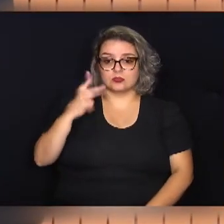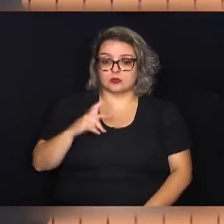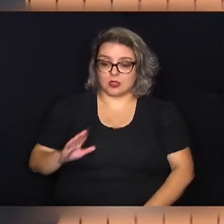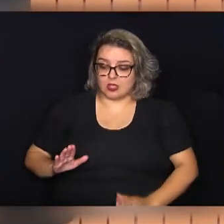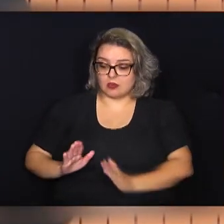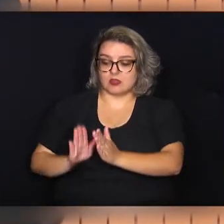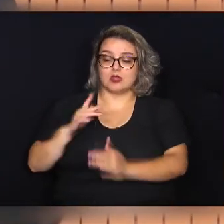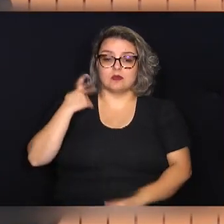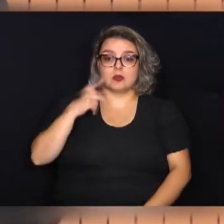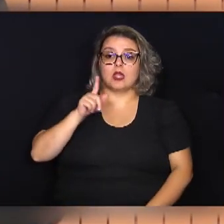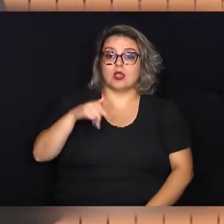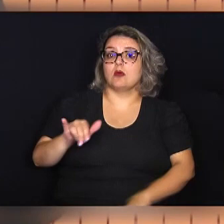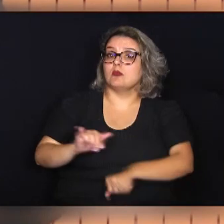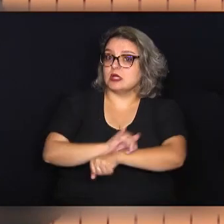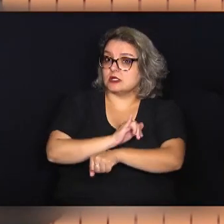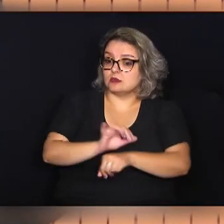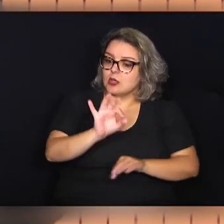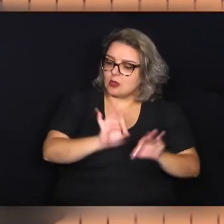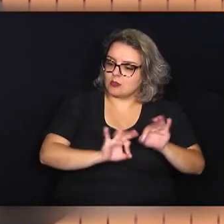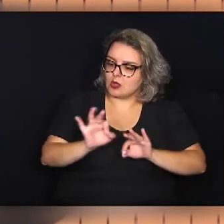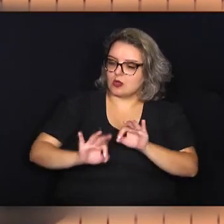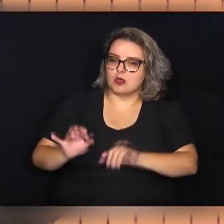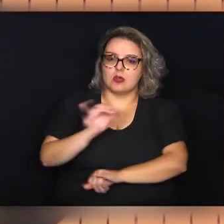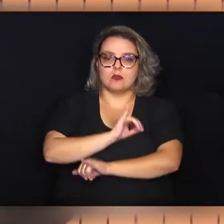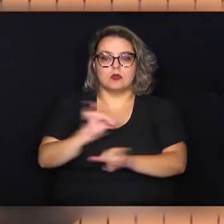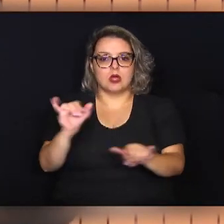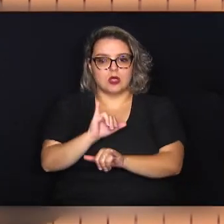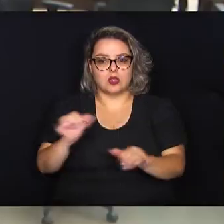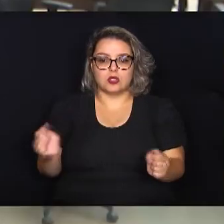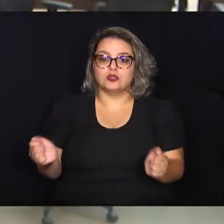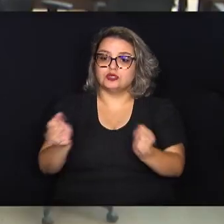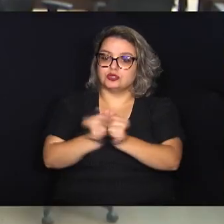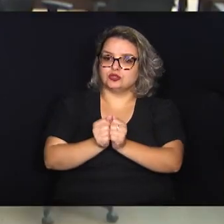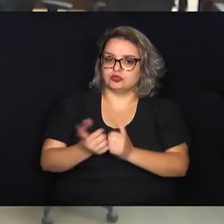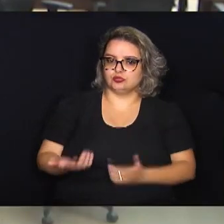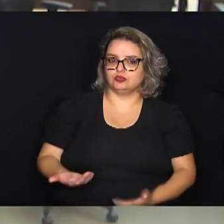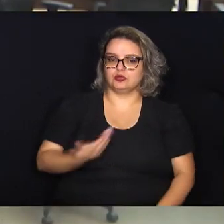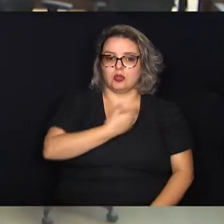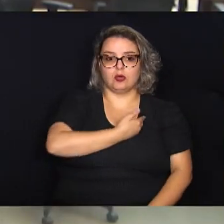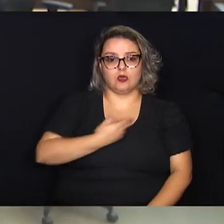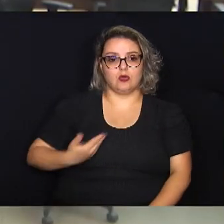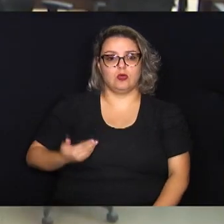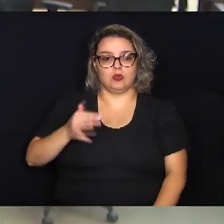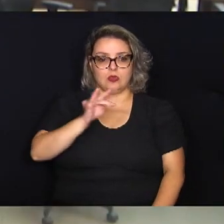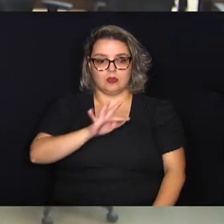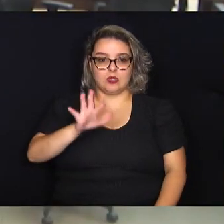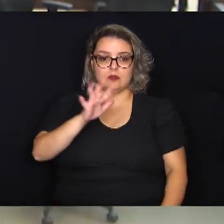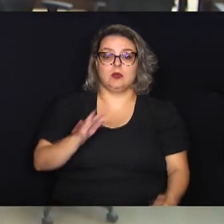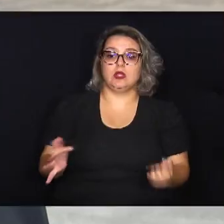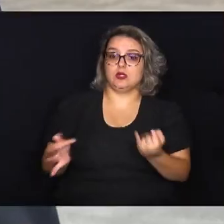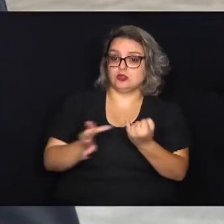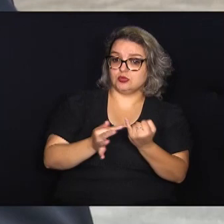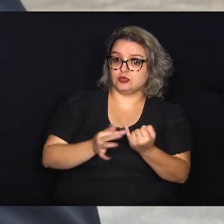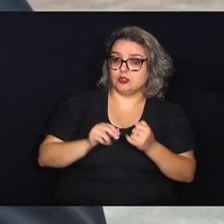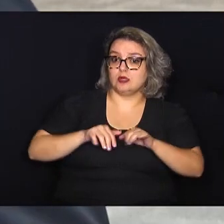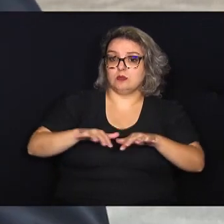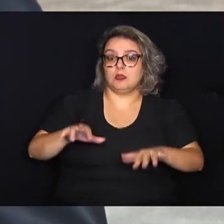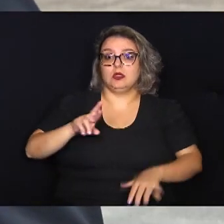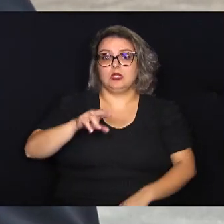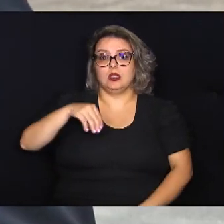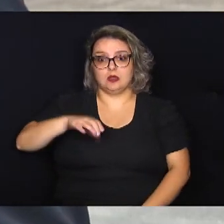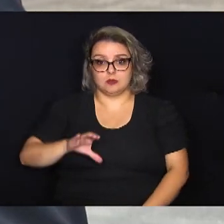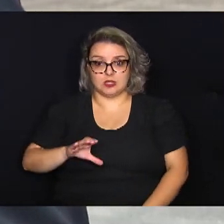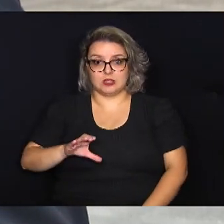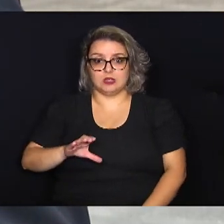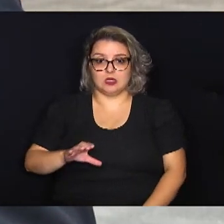Parlamentar é um instrumento para organizar uma campanha junto ao governo federal para que o Instituto cresça na região metropolitana. A região metropolitana